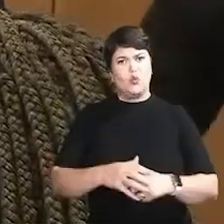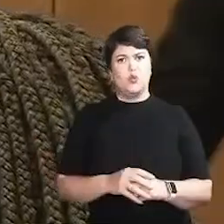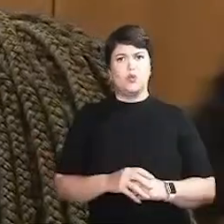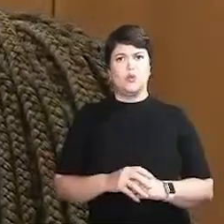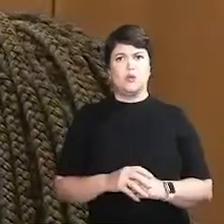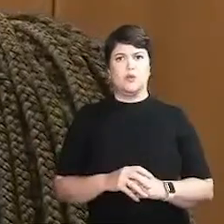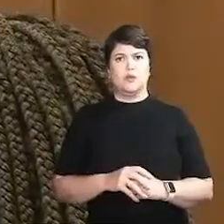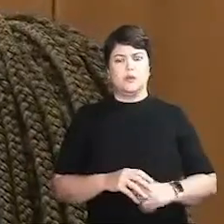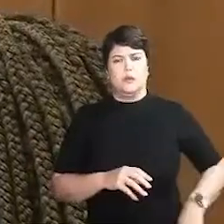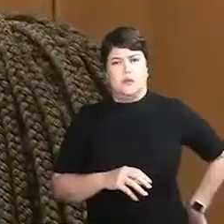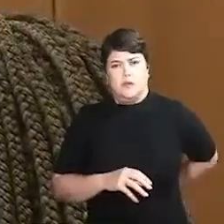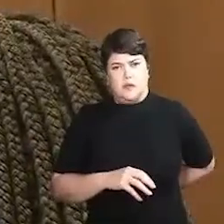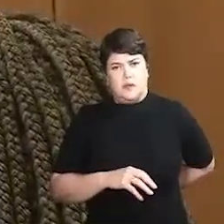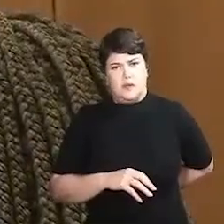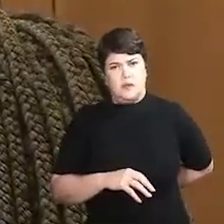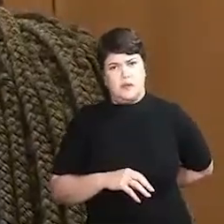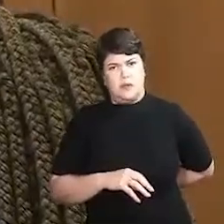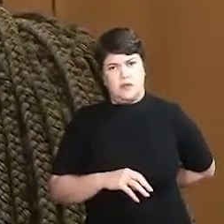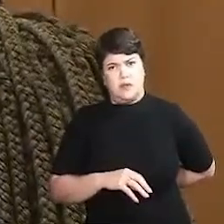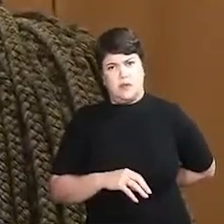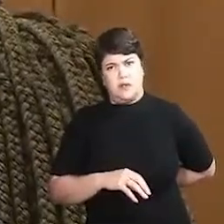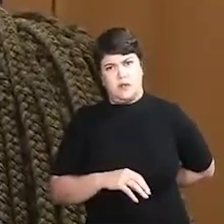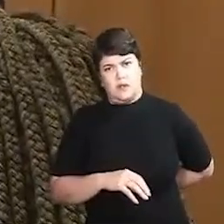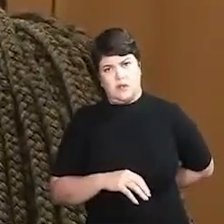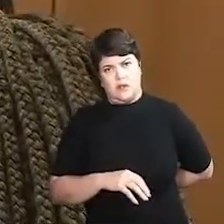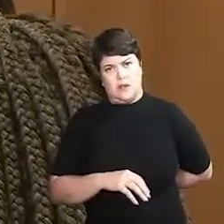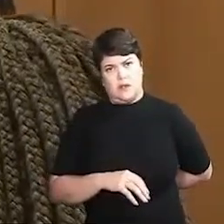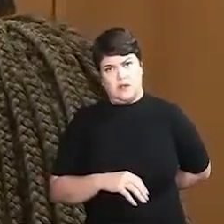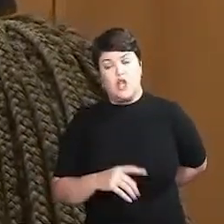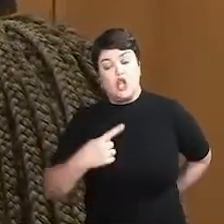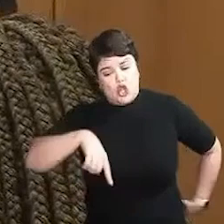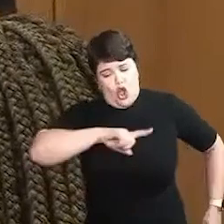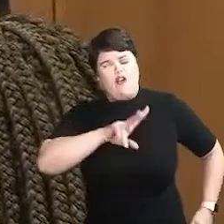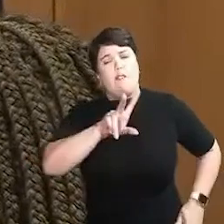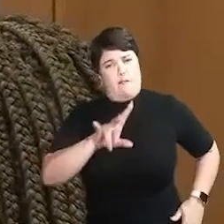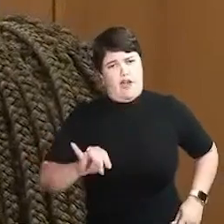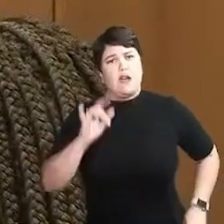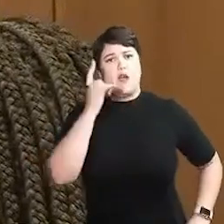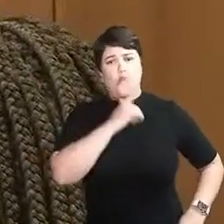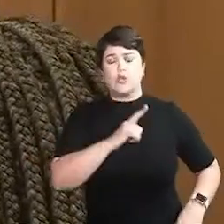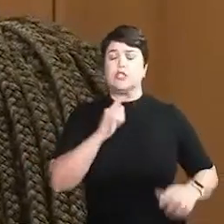estados e nós vamos conseguir juntos